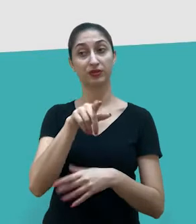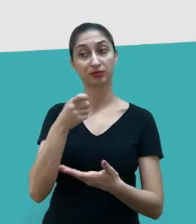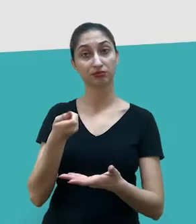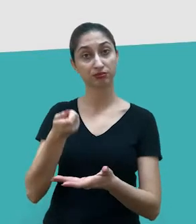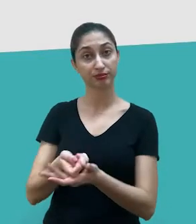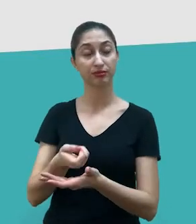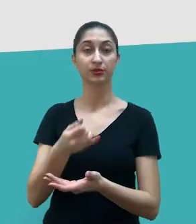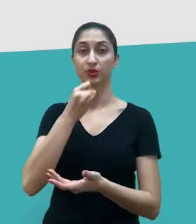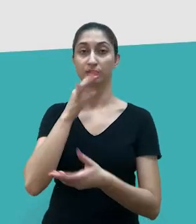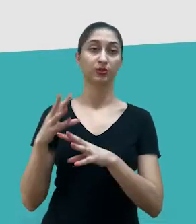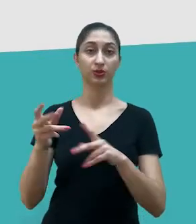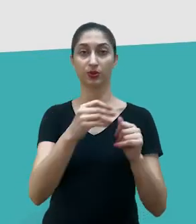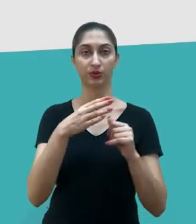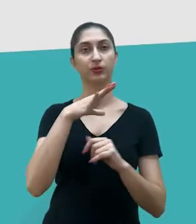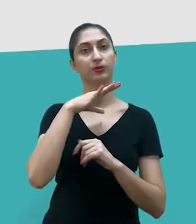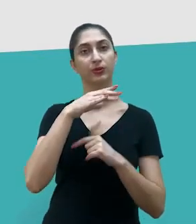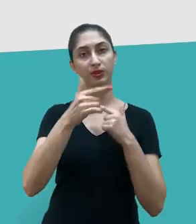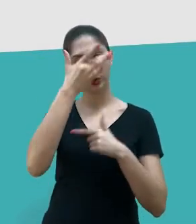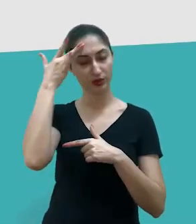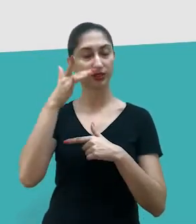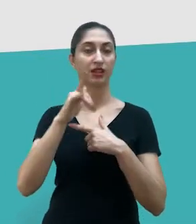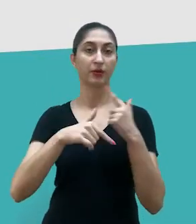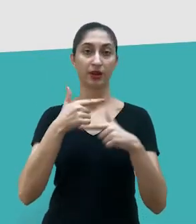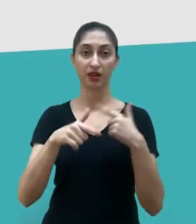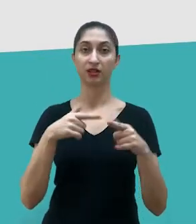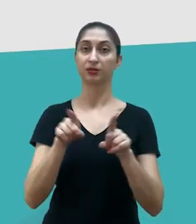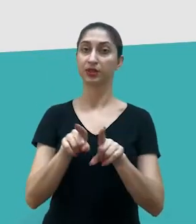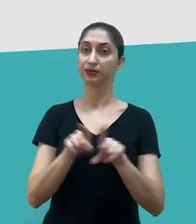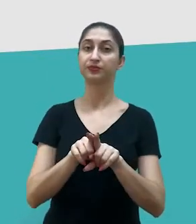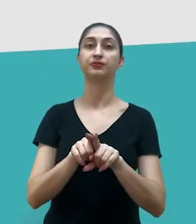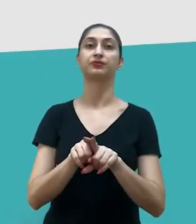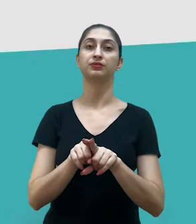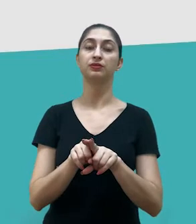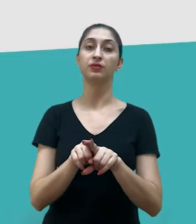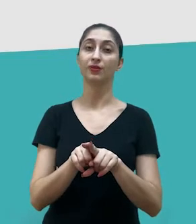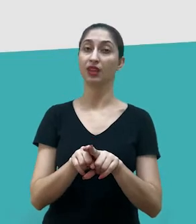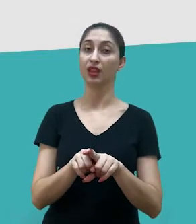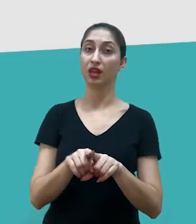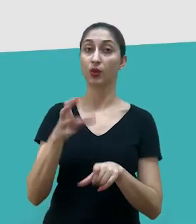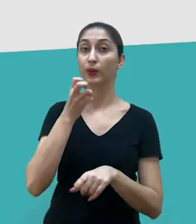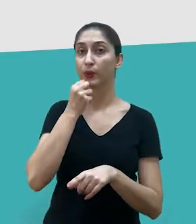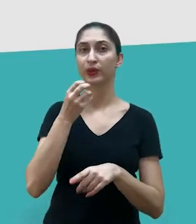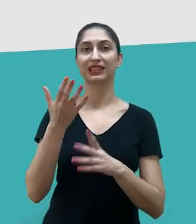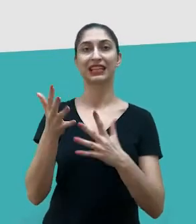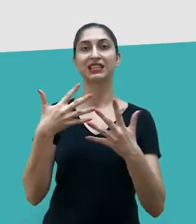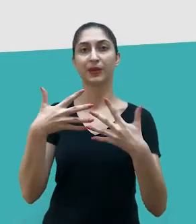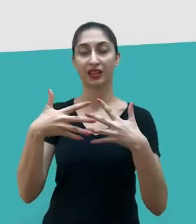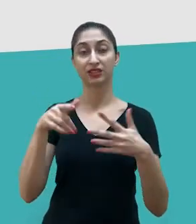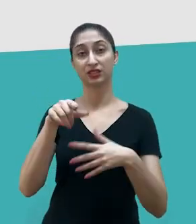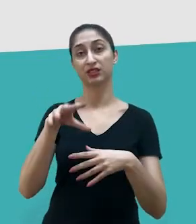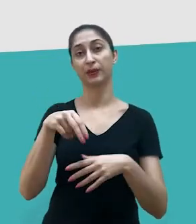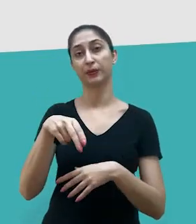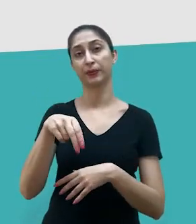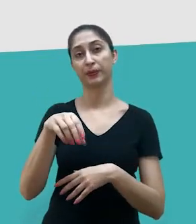paga a todos os trabalhadores, margem de lucro transparente. Então, tudo isso é a moda ética. E,